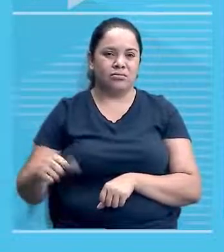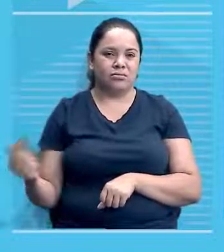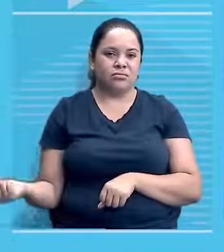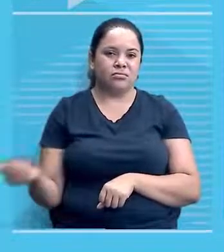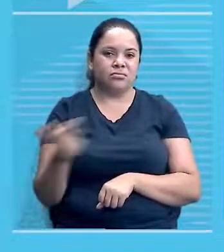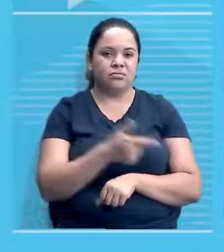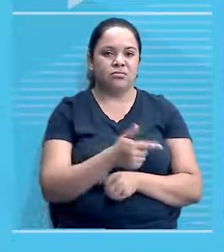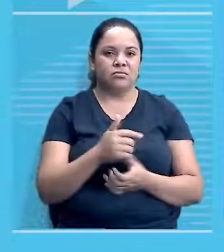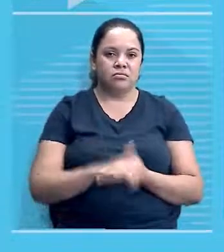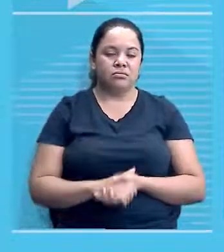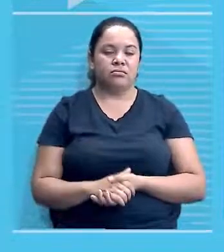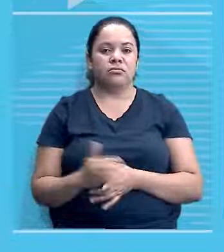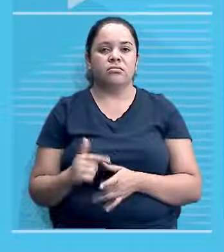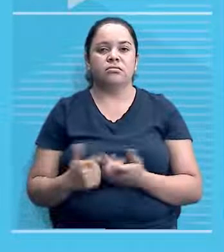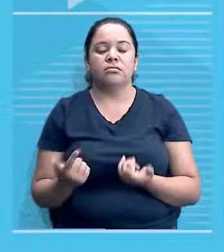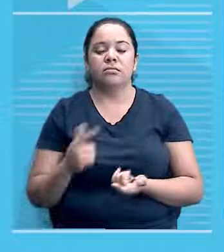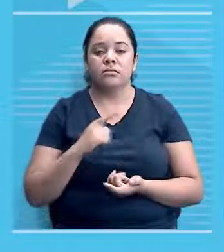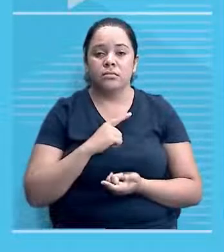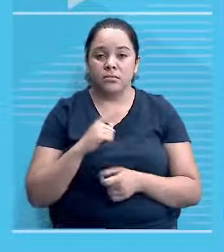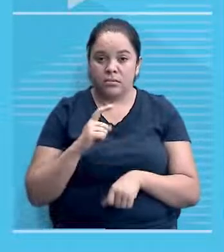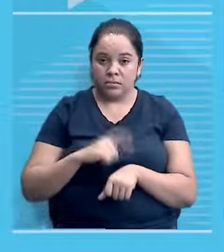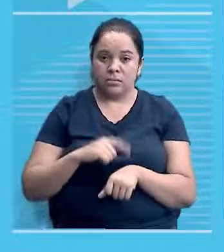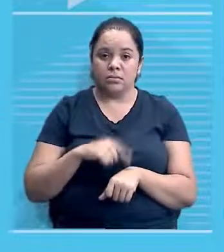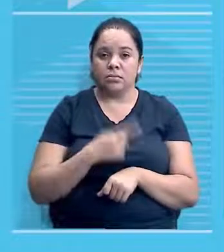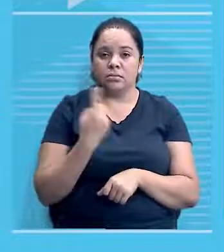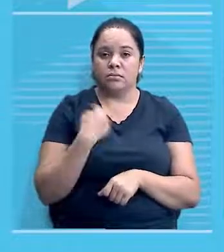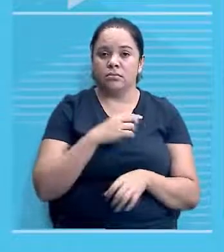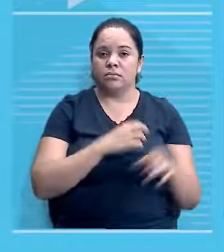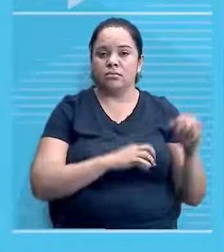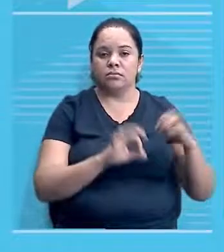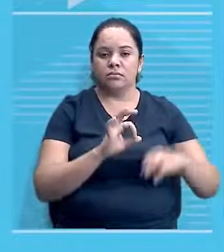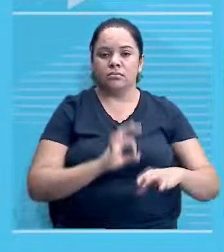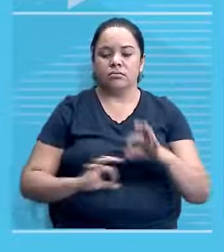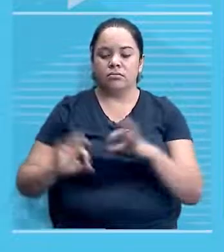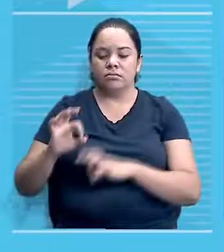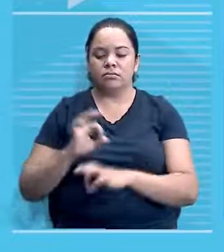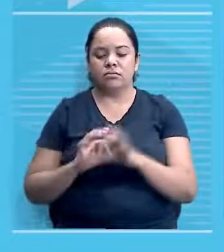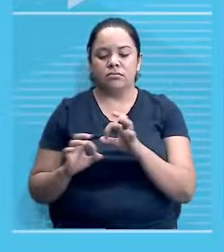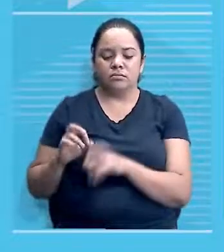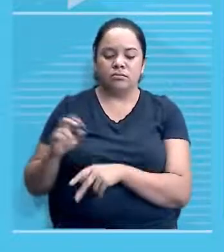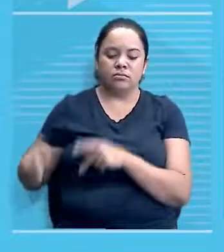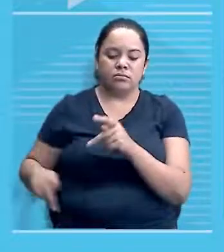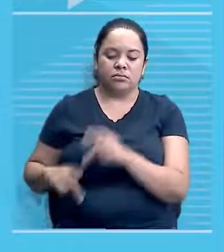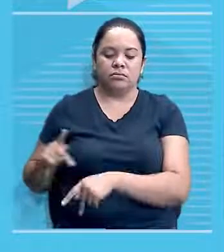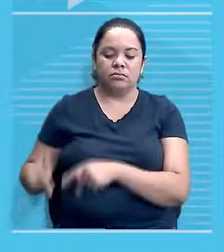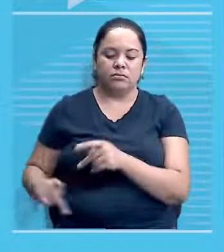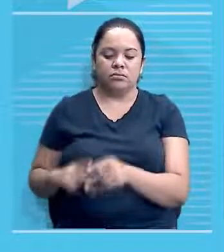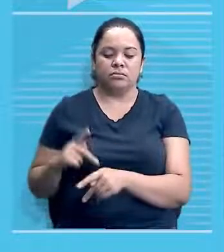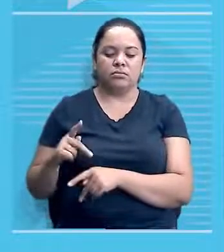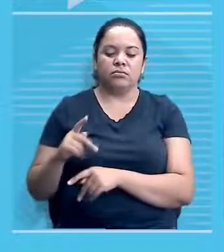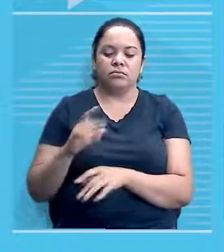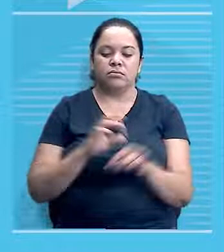para a gente aperfeiçoando né E o povo se preparando para viver democraticamente